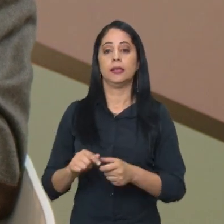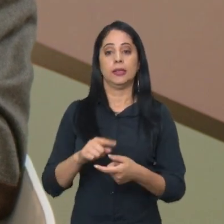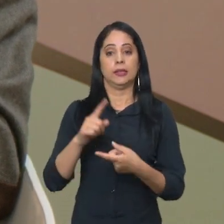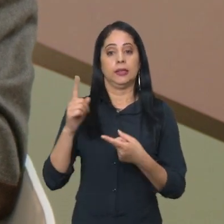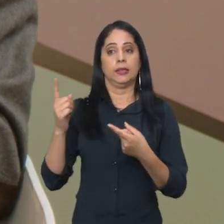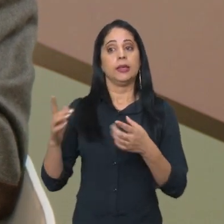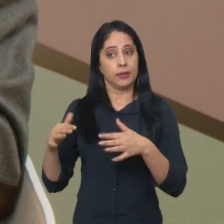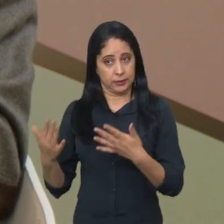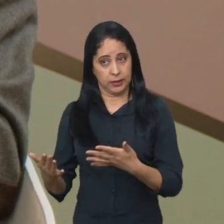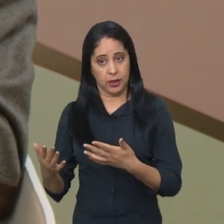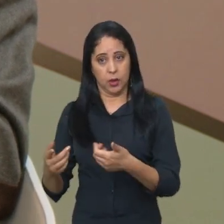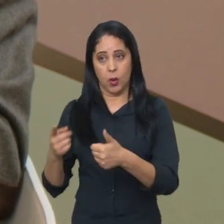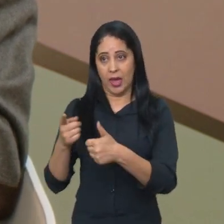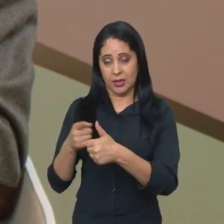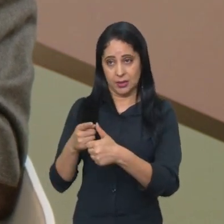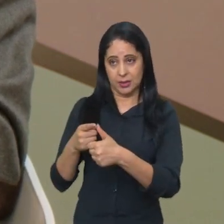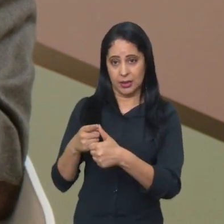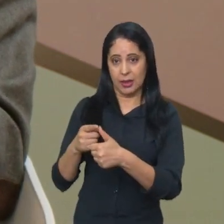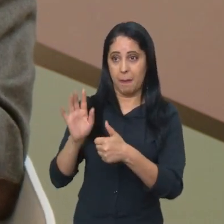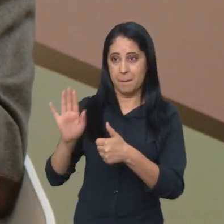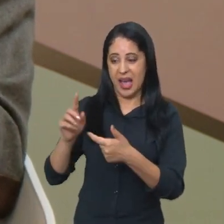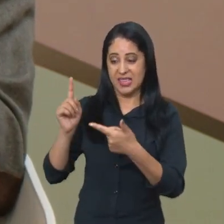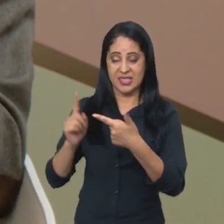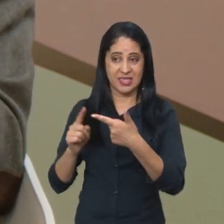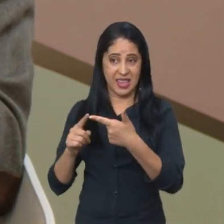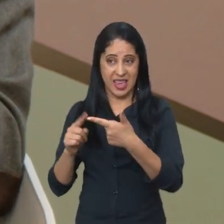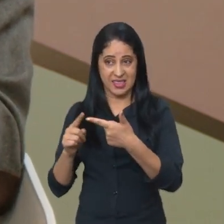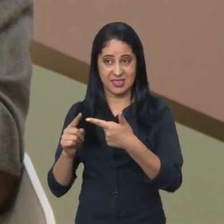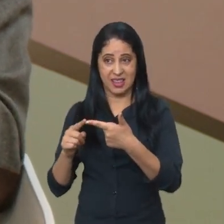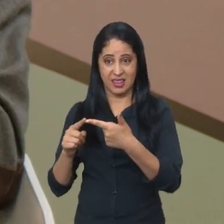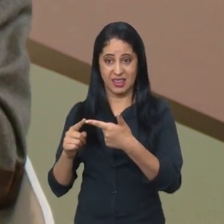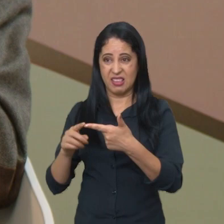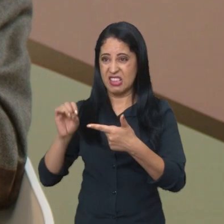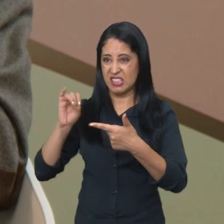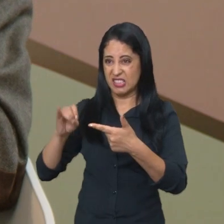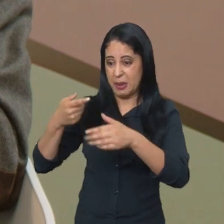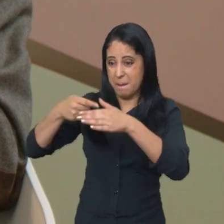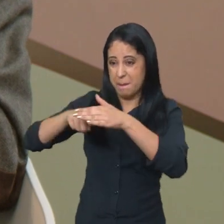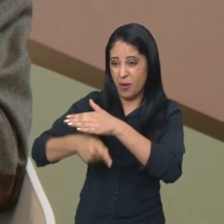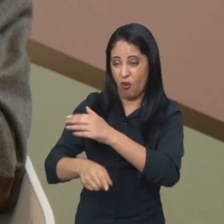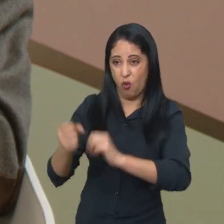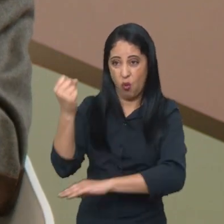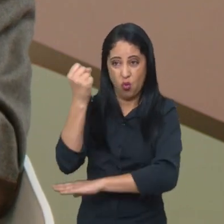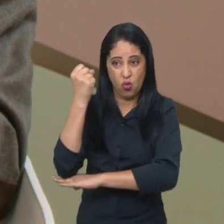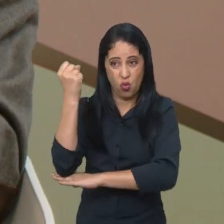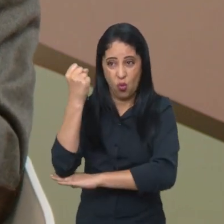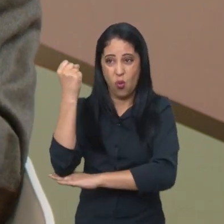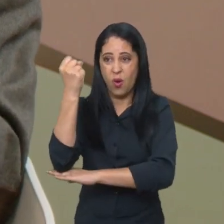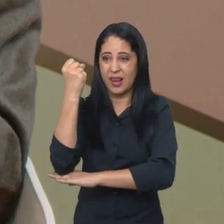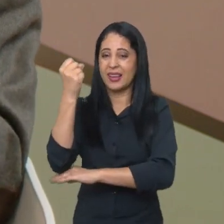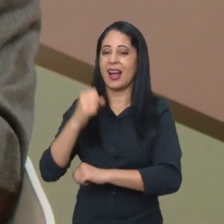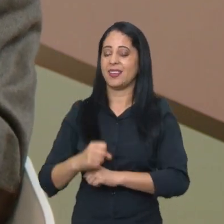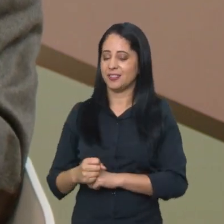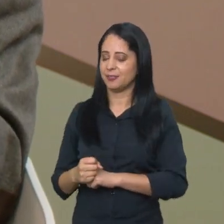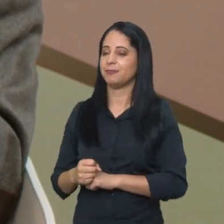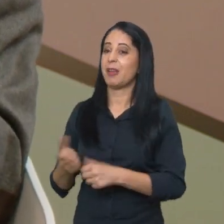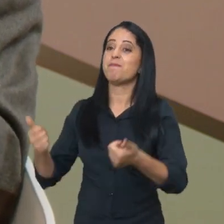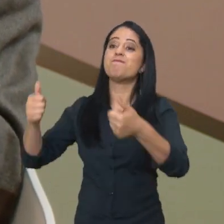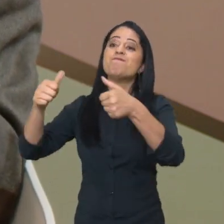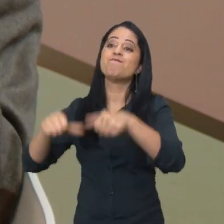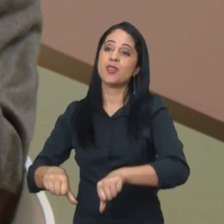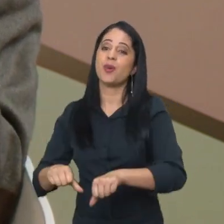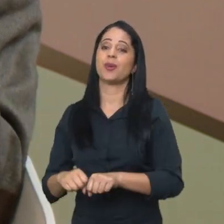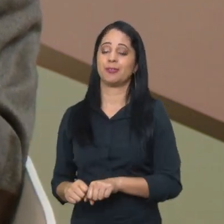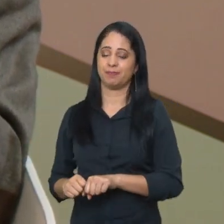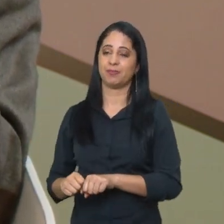preservada. Então não há demência aí, mas gente que tem esta condição, comprometimento cognitivo leve, já tem uma